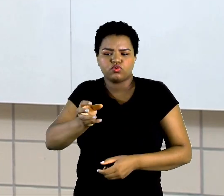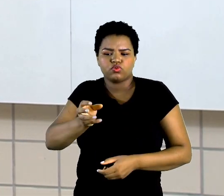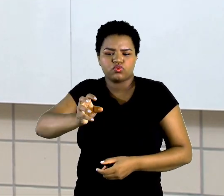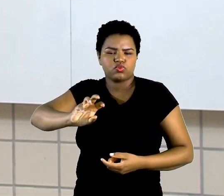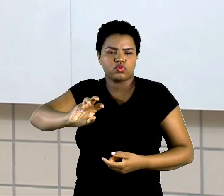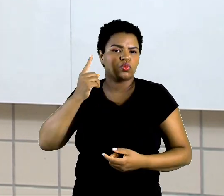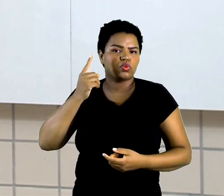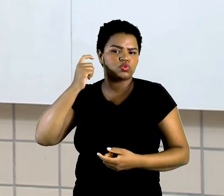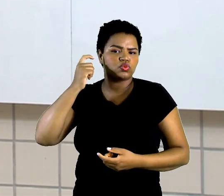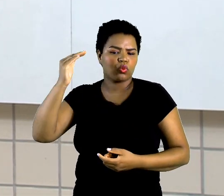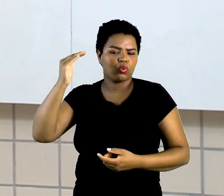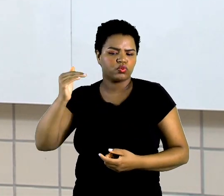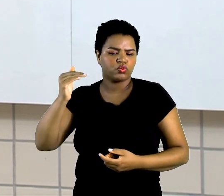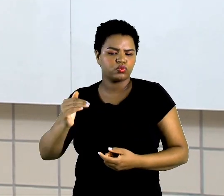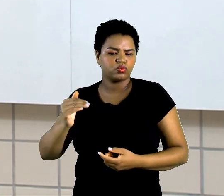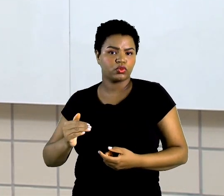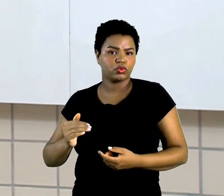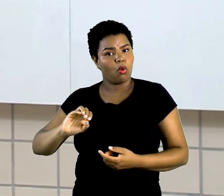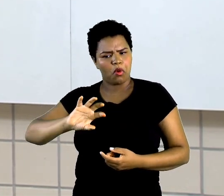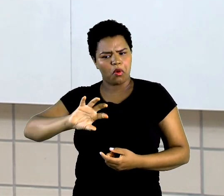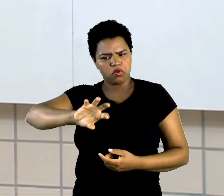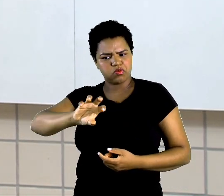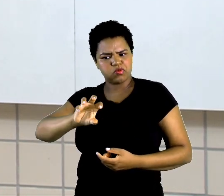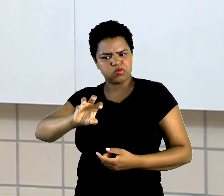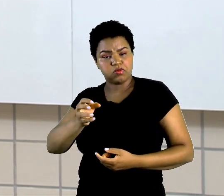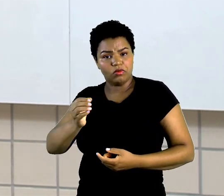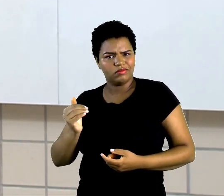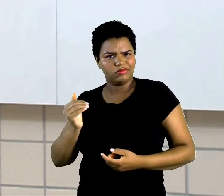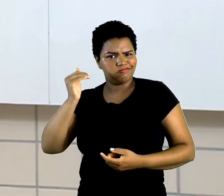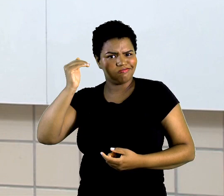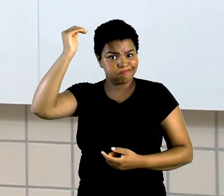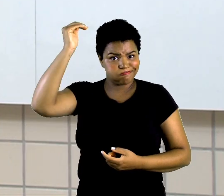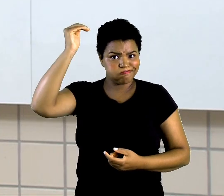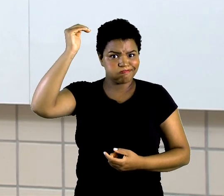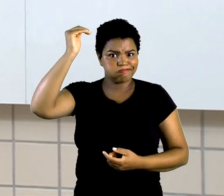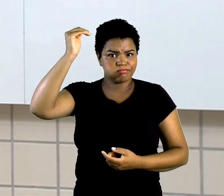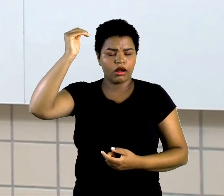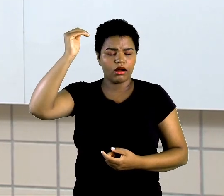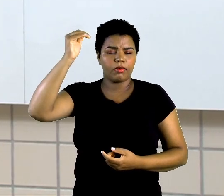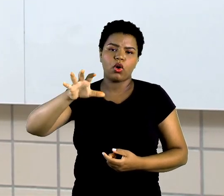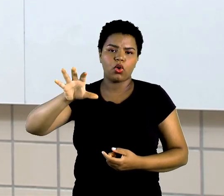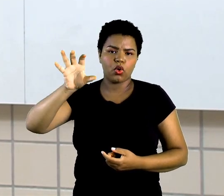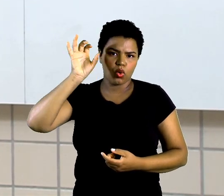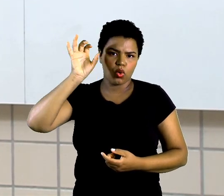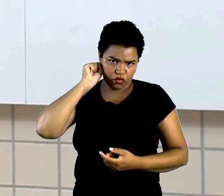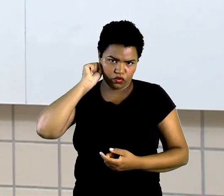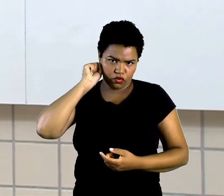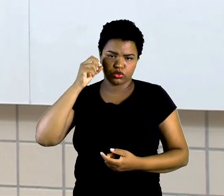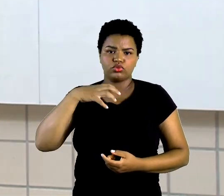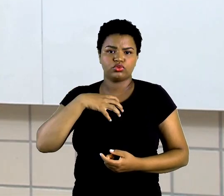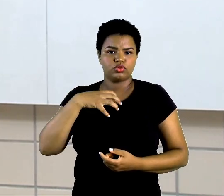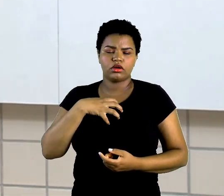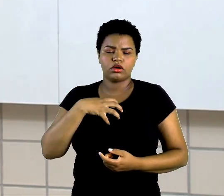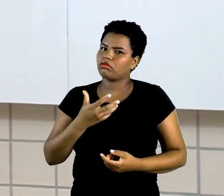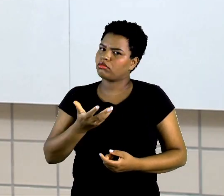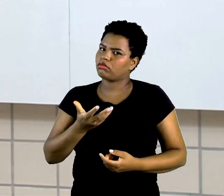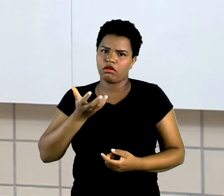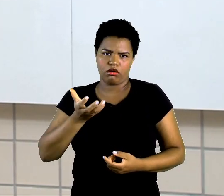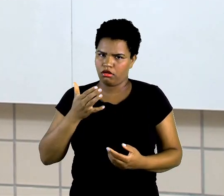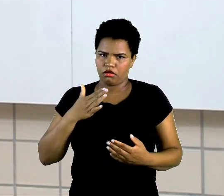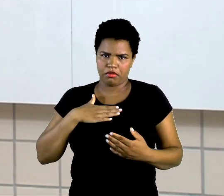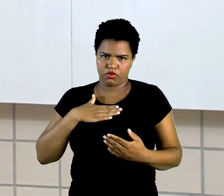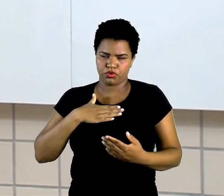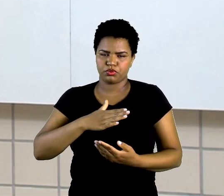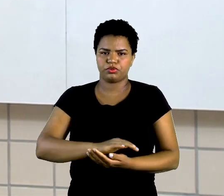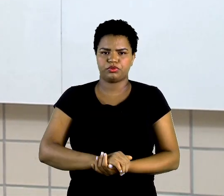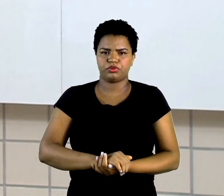ou eu aumento o volume para que eu possa ouvir da forma que eu quero.